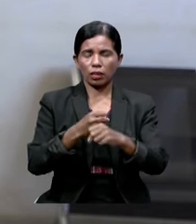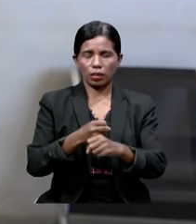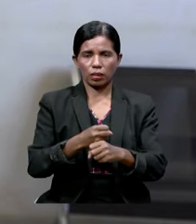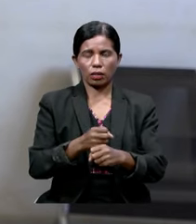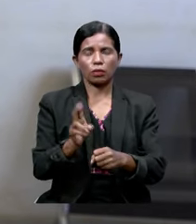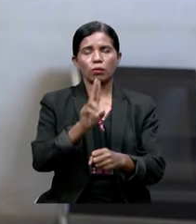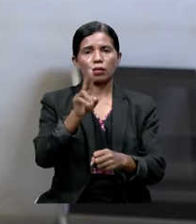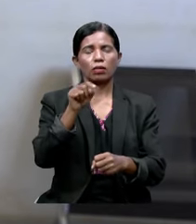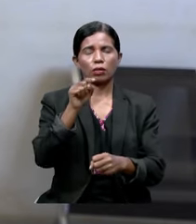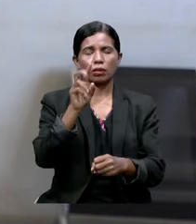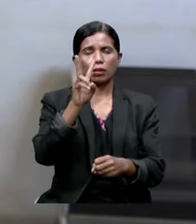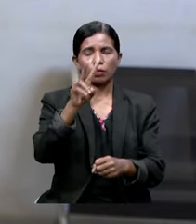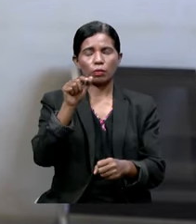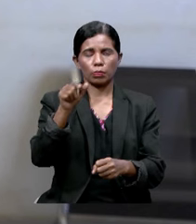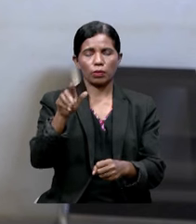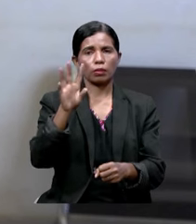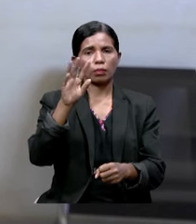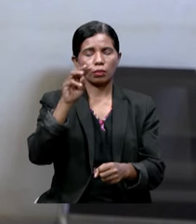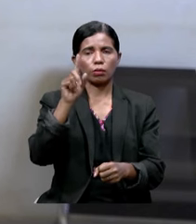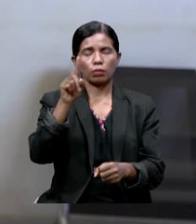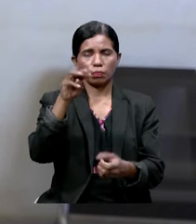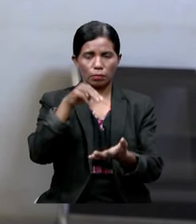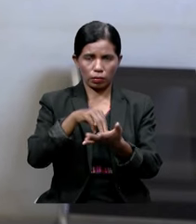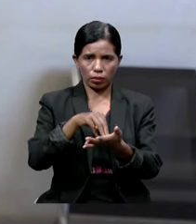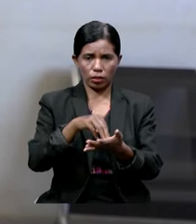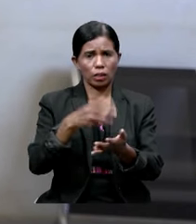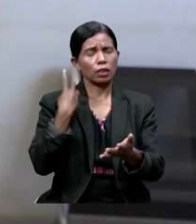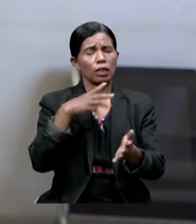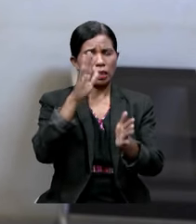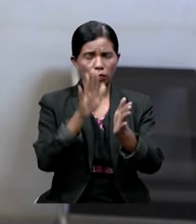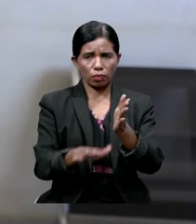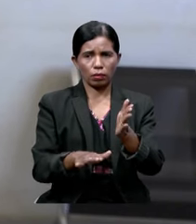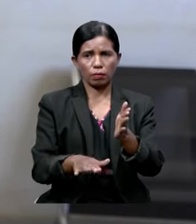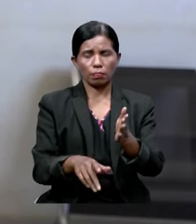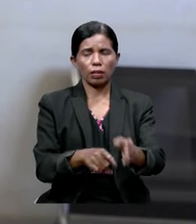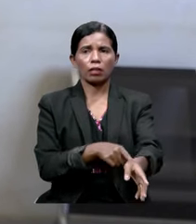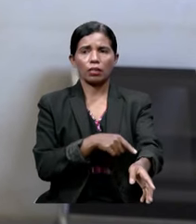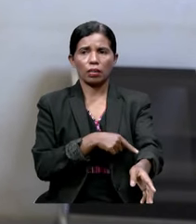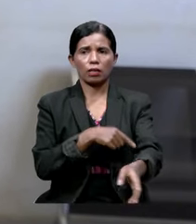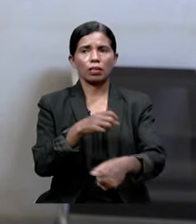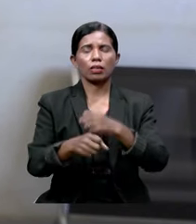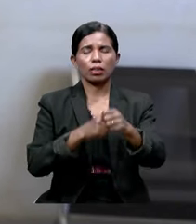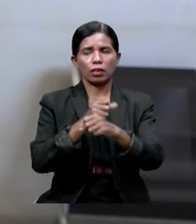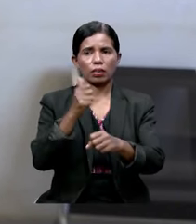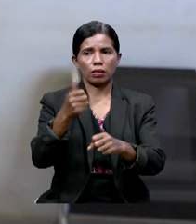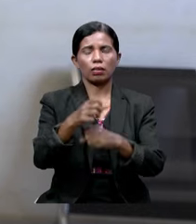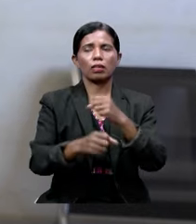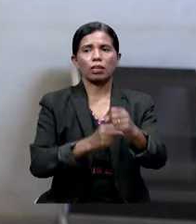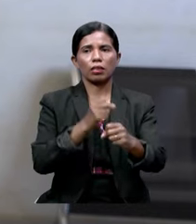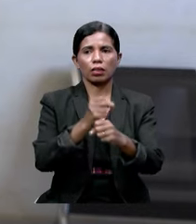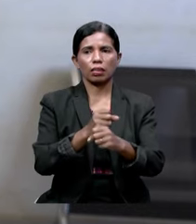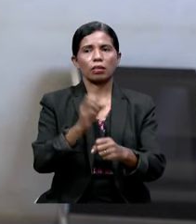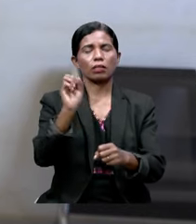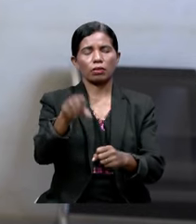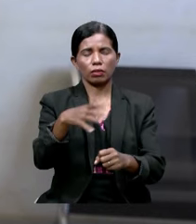bilhões. Ita tem que ser hatu indane. Okay? Hatu indane bel dada naro kintuan los tina sanuru es bel to tina sanuru es